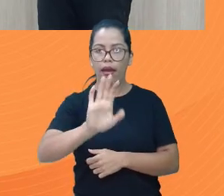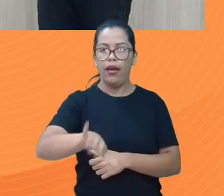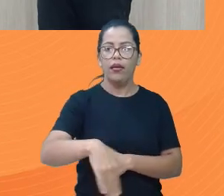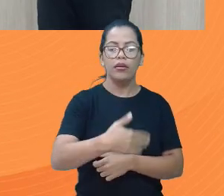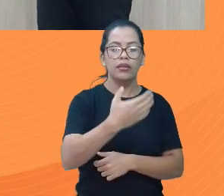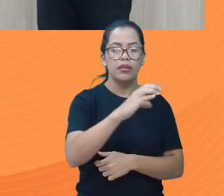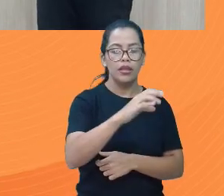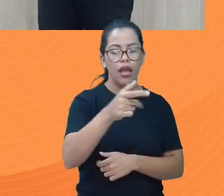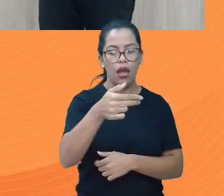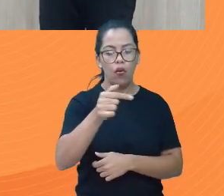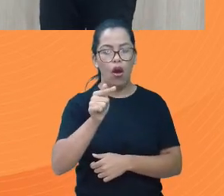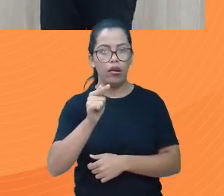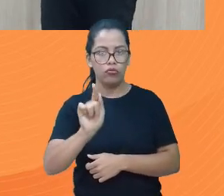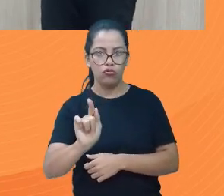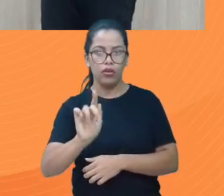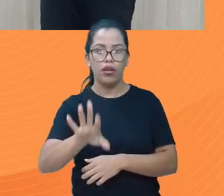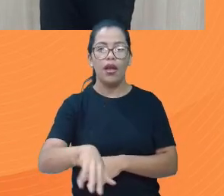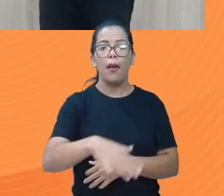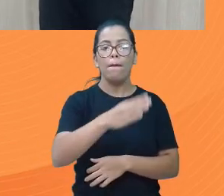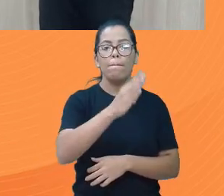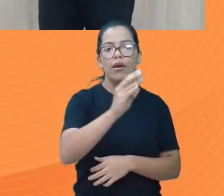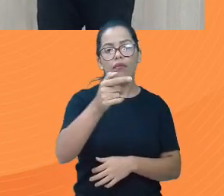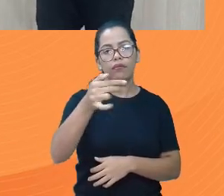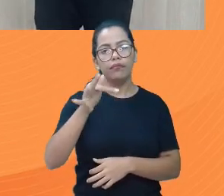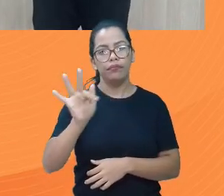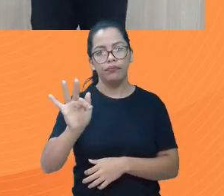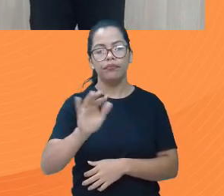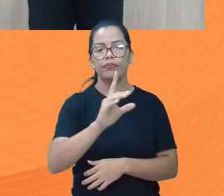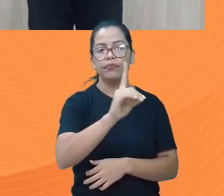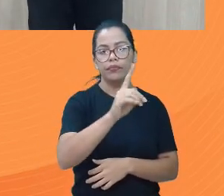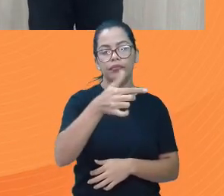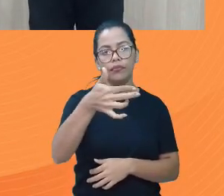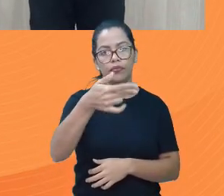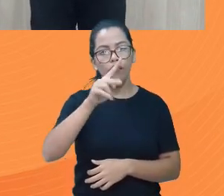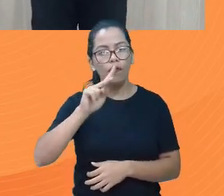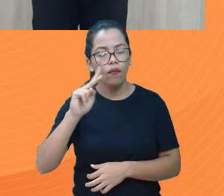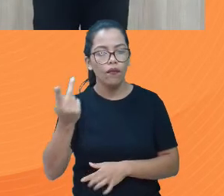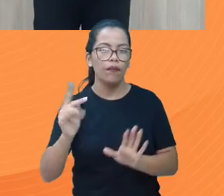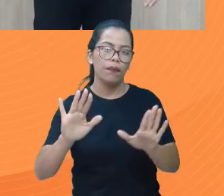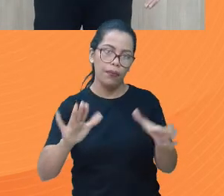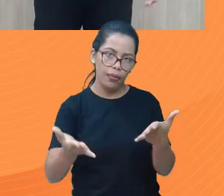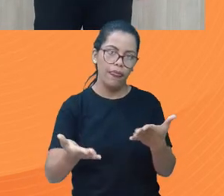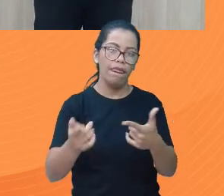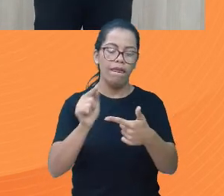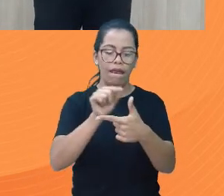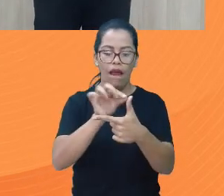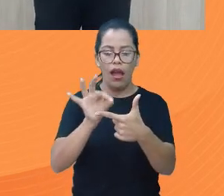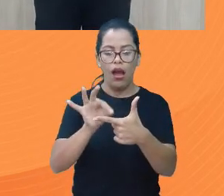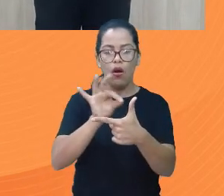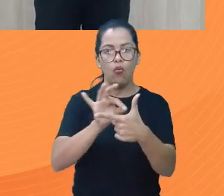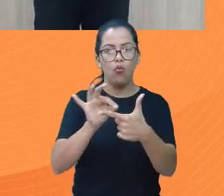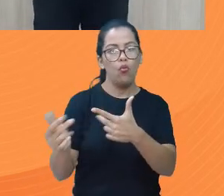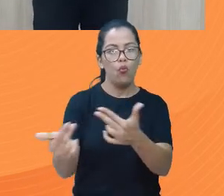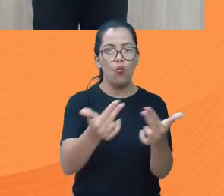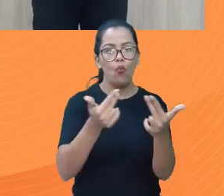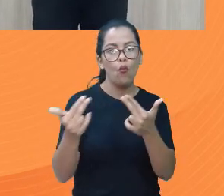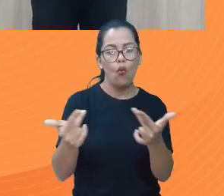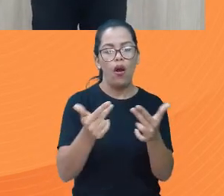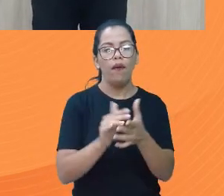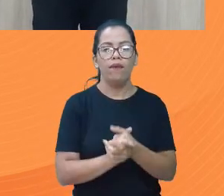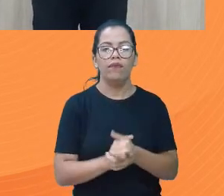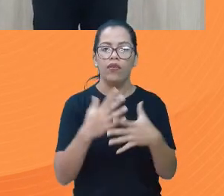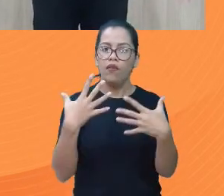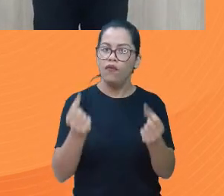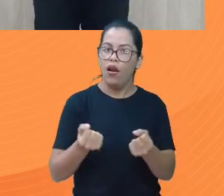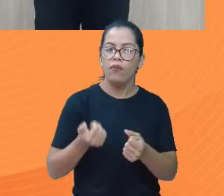G, B é igual a F e D é igual a H, que são os ângulos correspondentes. Então, simbora aí ver a